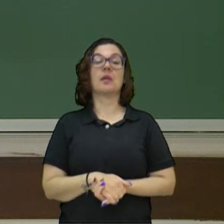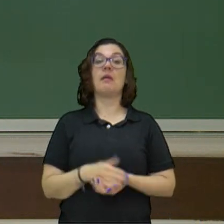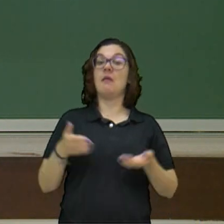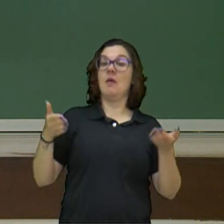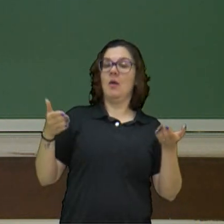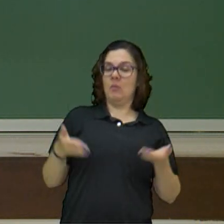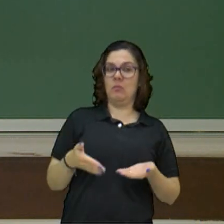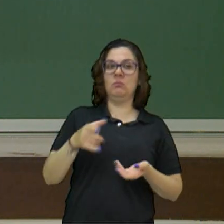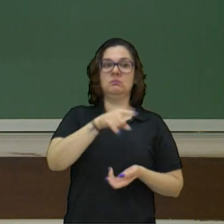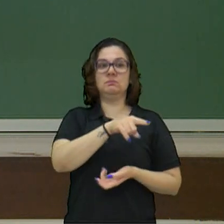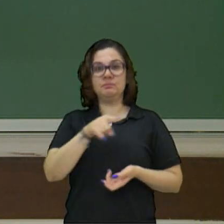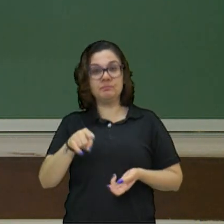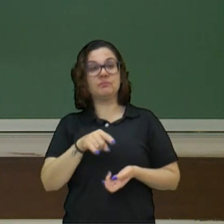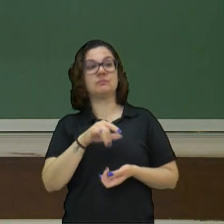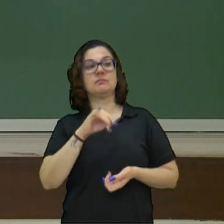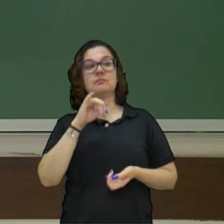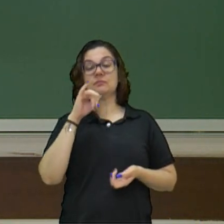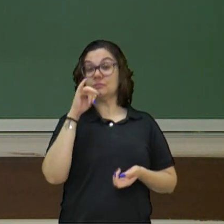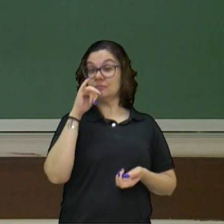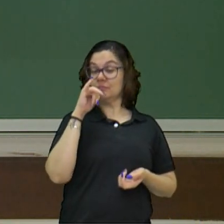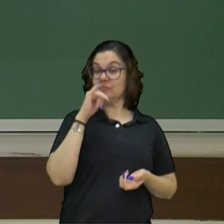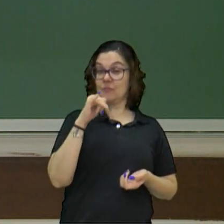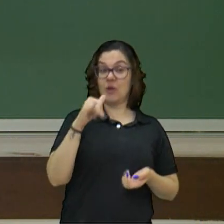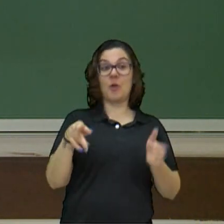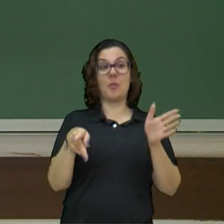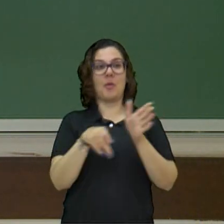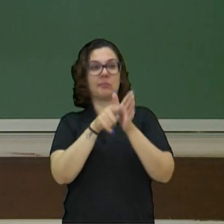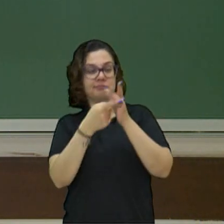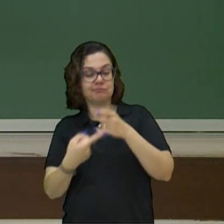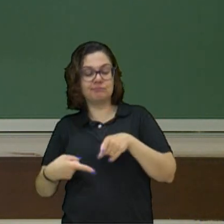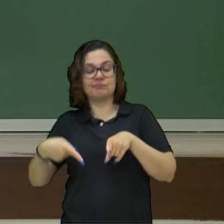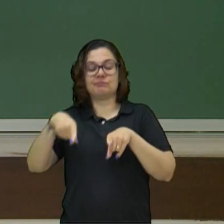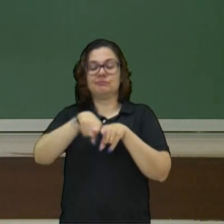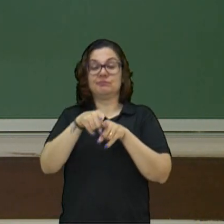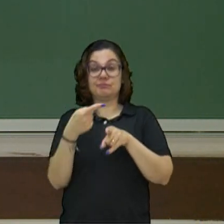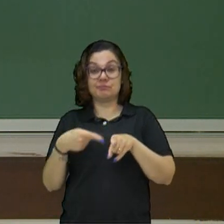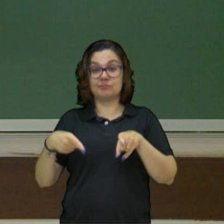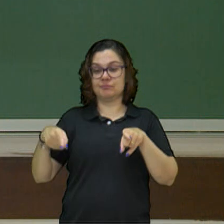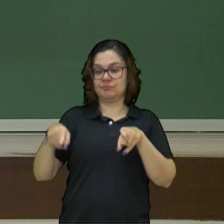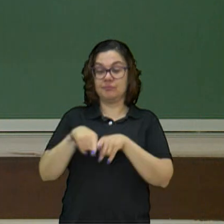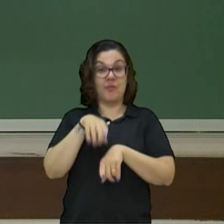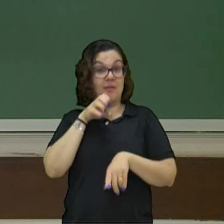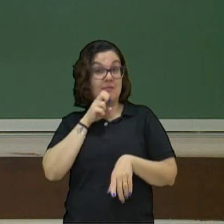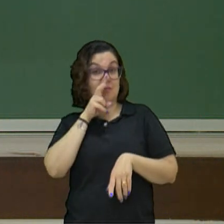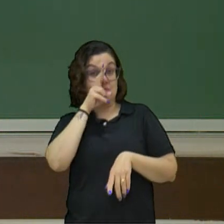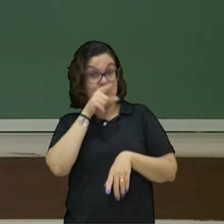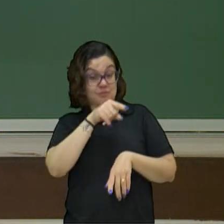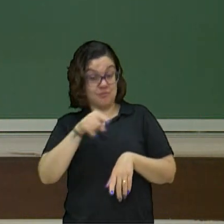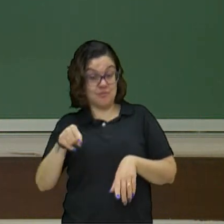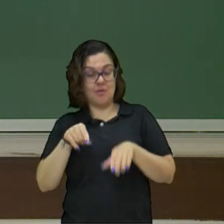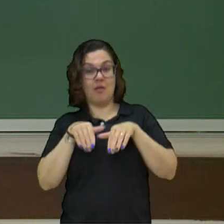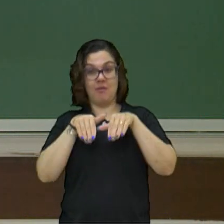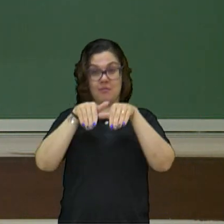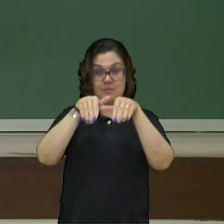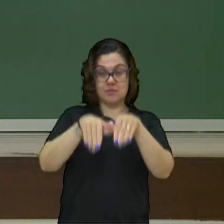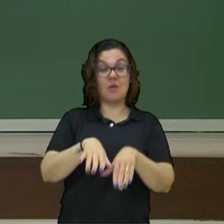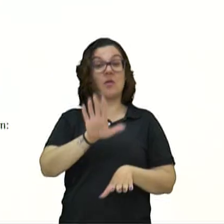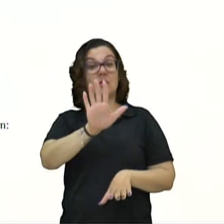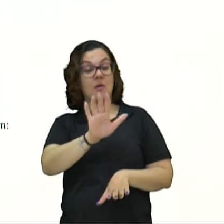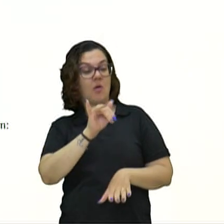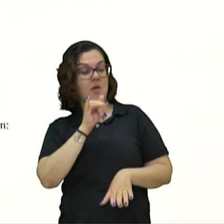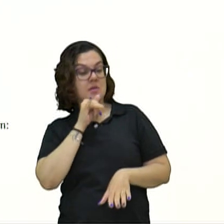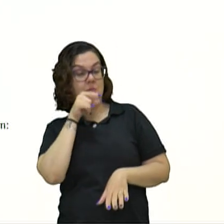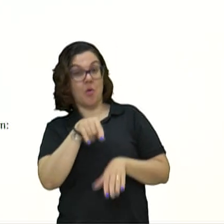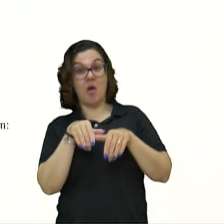e aqui botando vamos falar mais um pouquinho da das fontes renováveis de energia na austrália austrália por exemplo